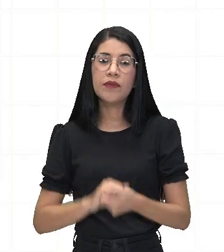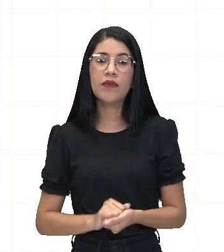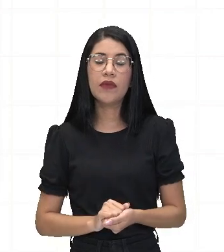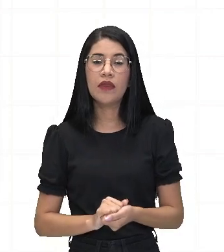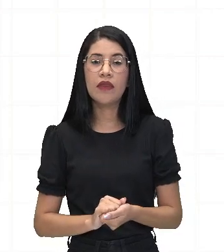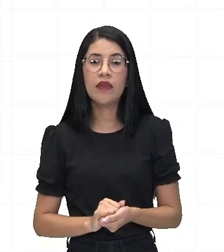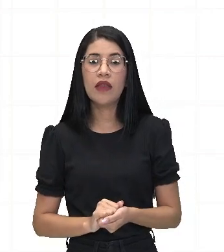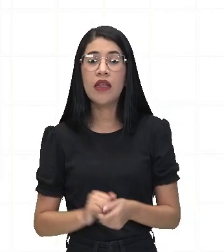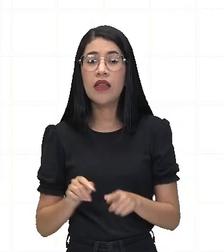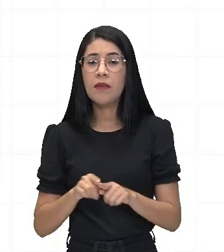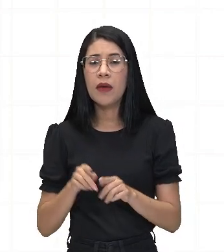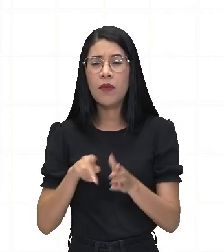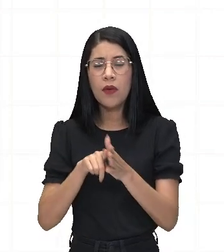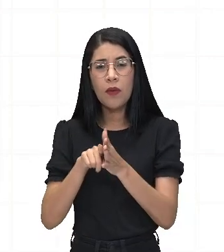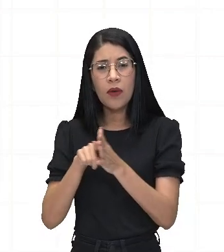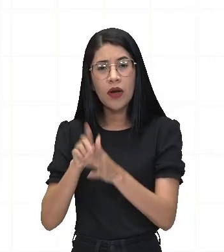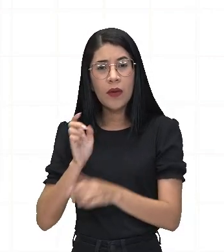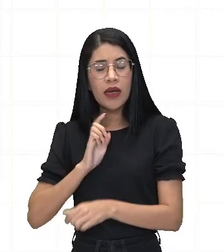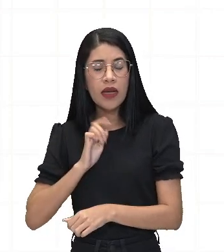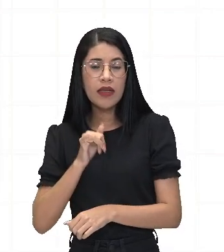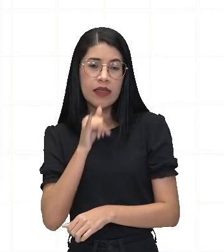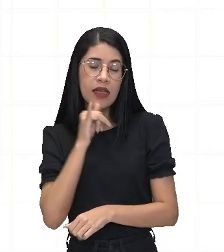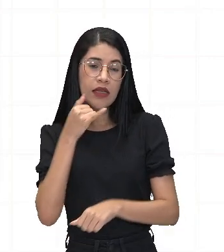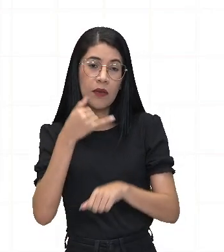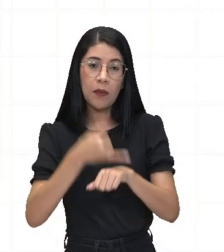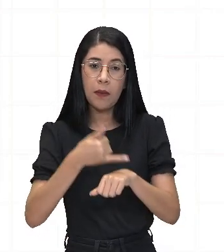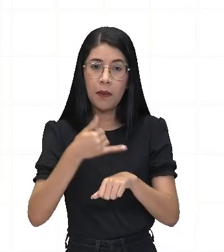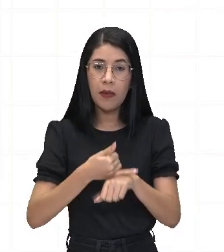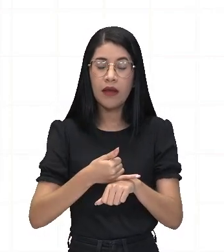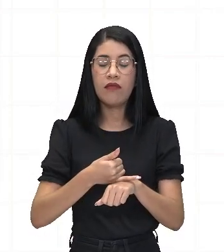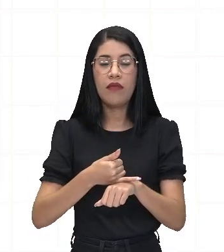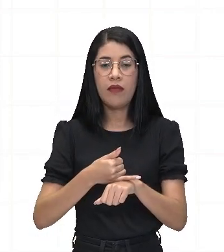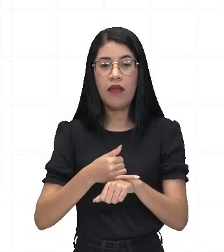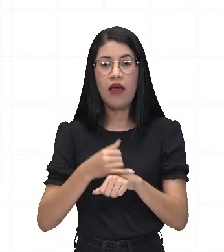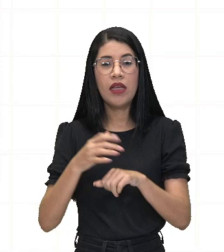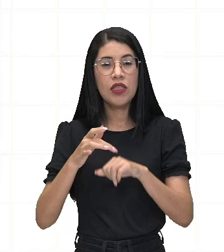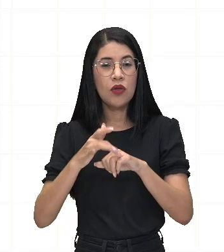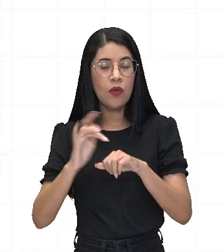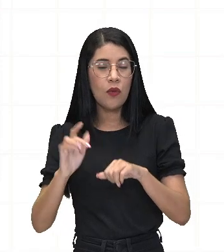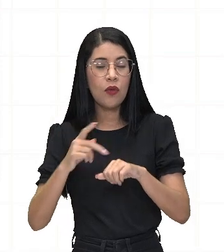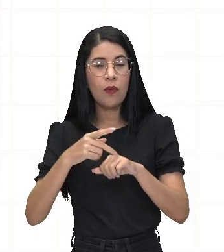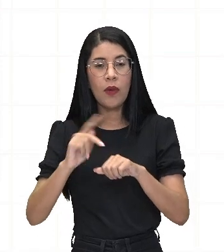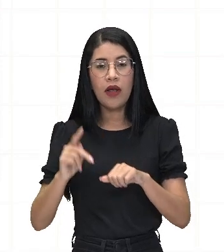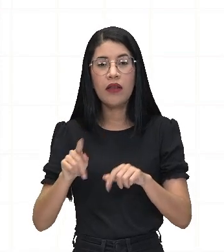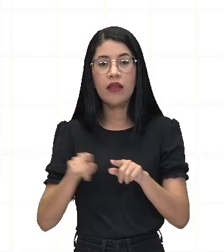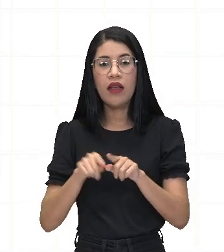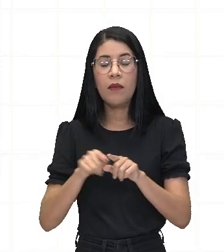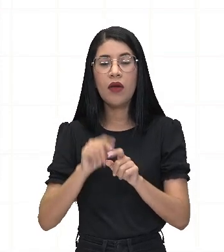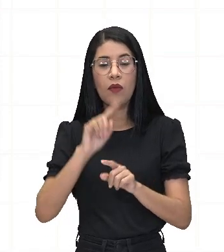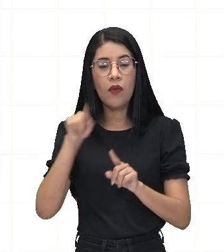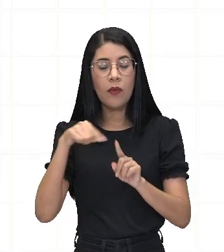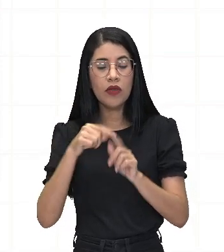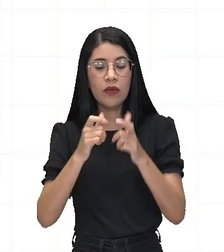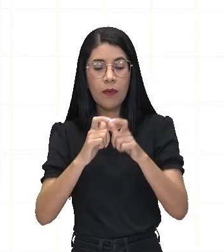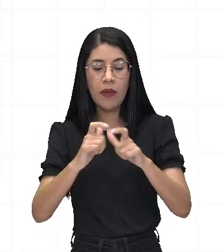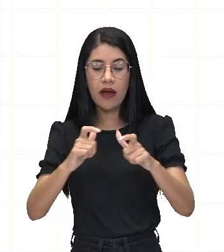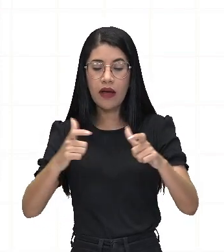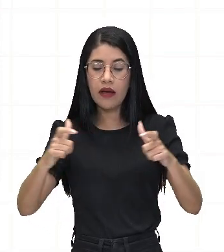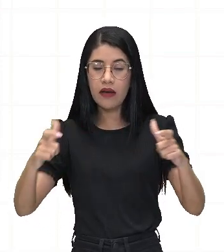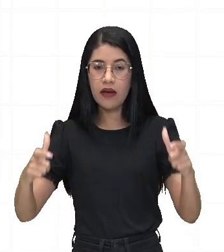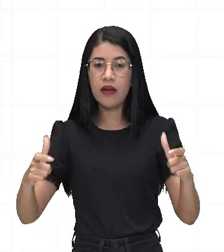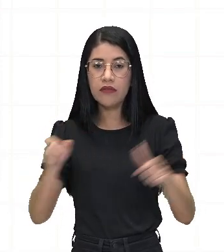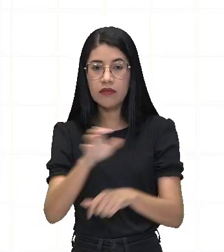novas riquezas, como é o caso dos metais preciosos e também de expandir o território. Em seguida, a